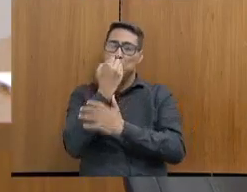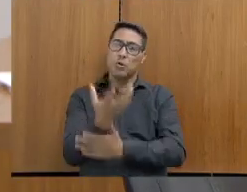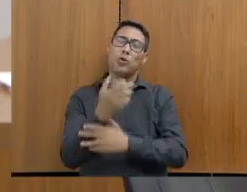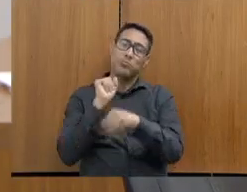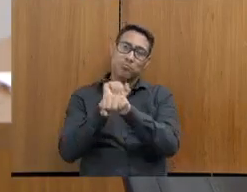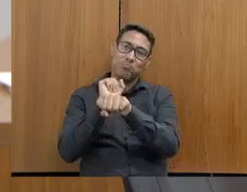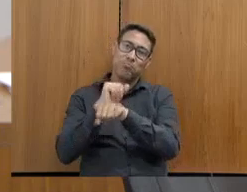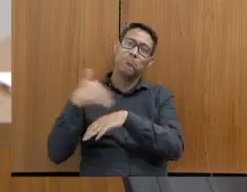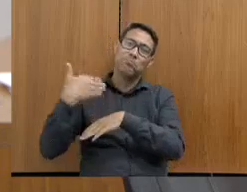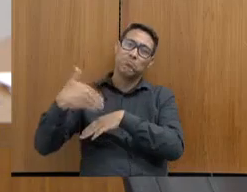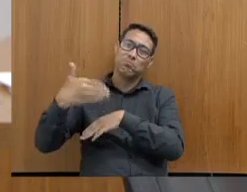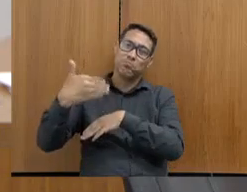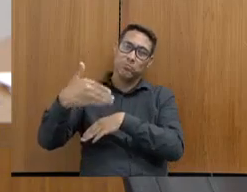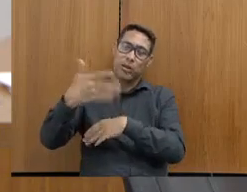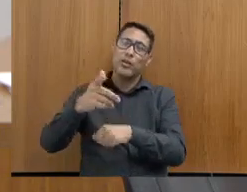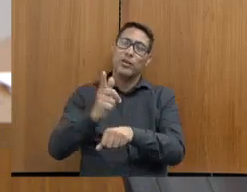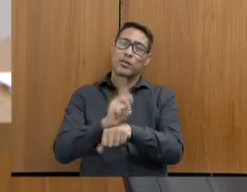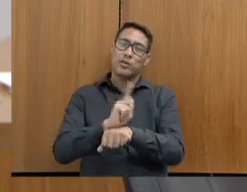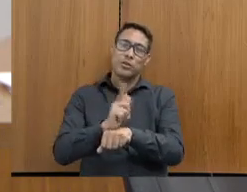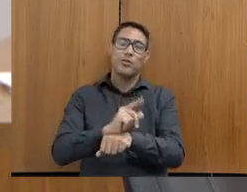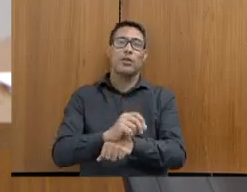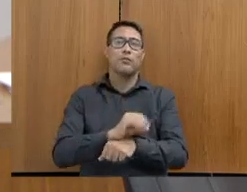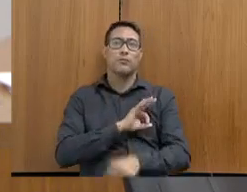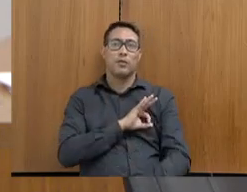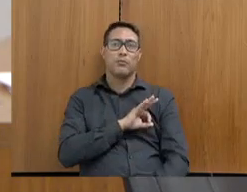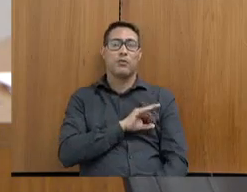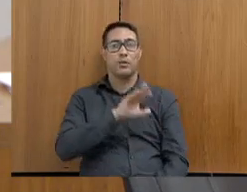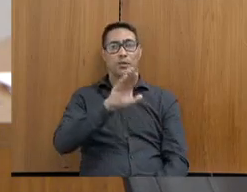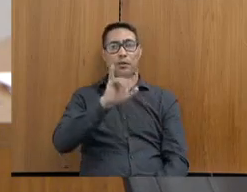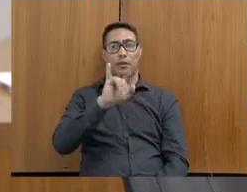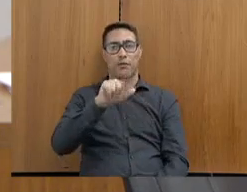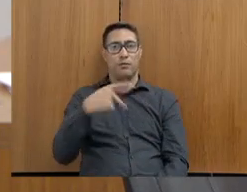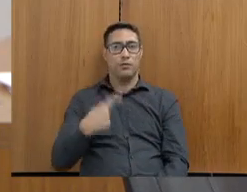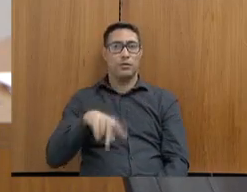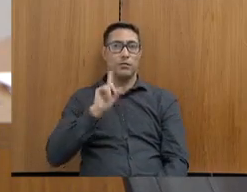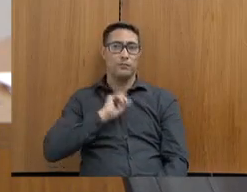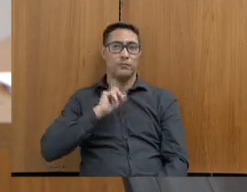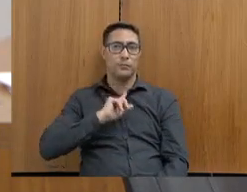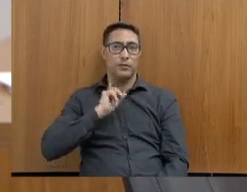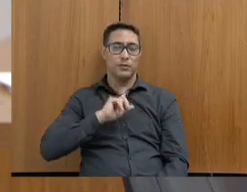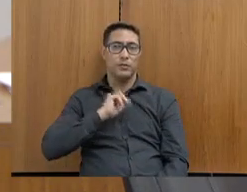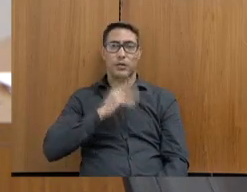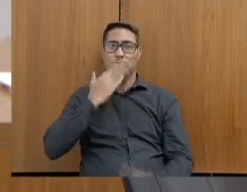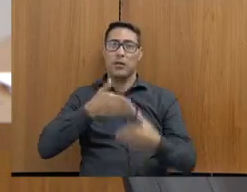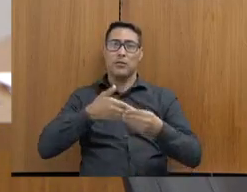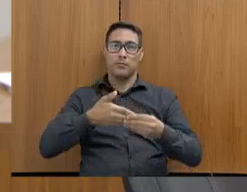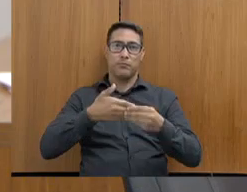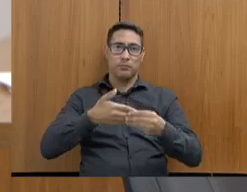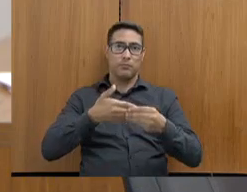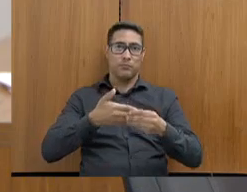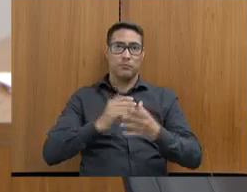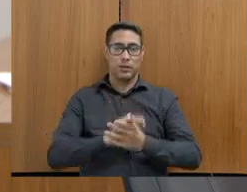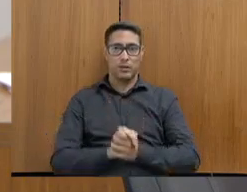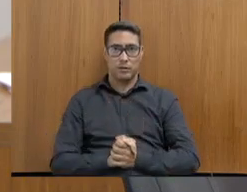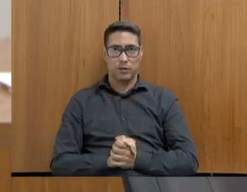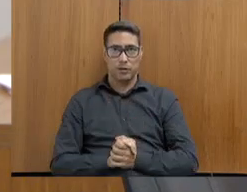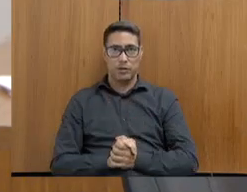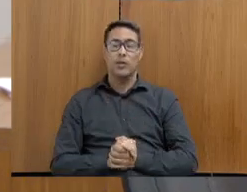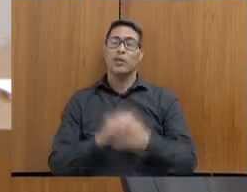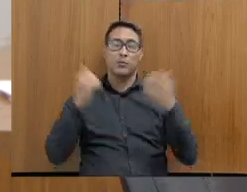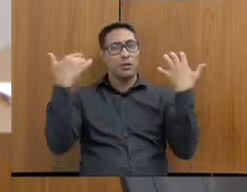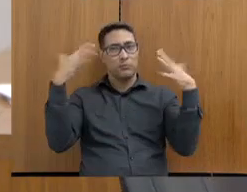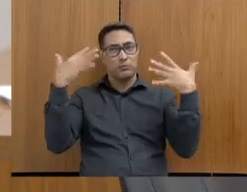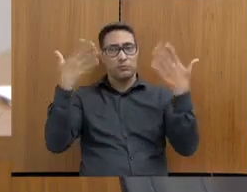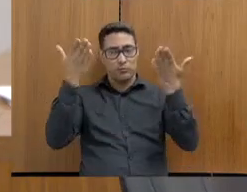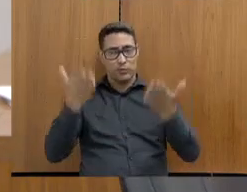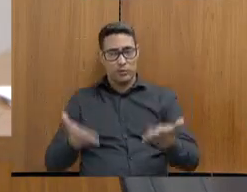imagino que terá para gestão da Polícia Civil aqui no estado de Minas Gerais né então muito prazer e também sucesso nessa